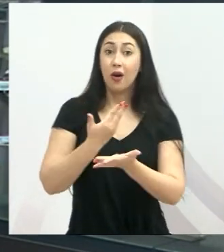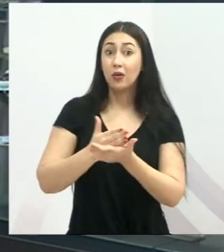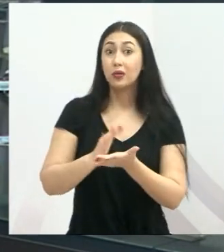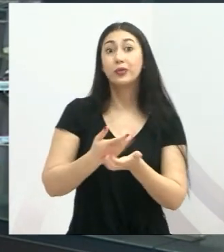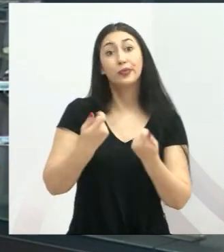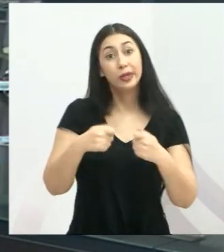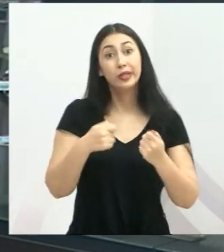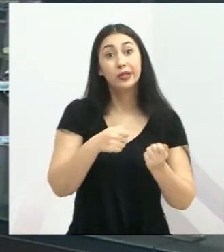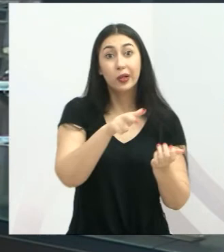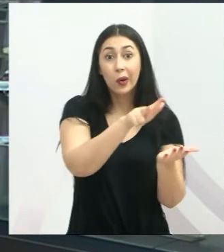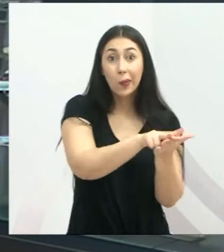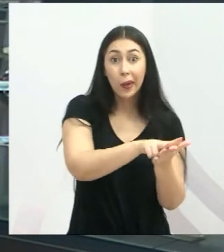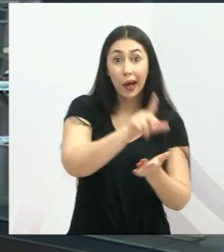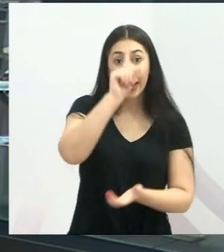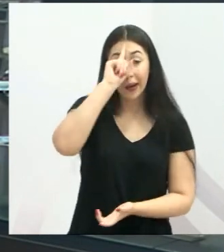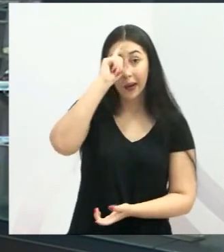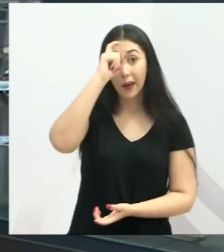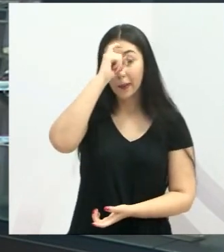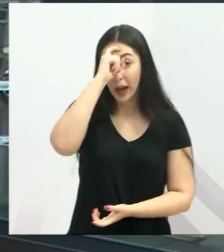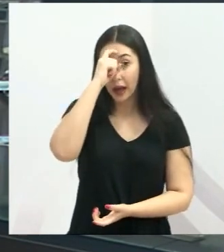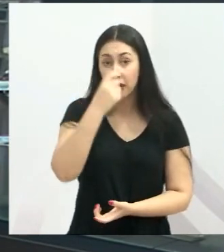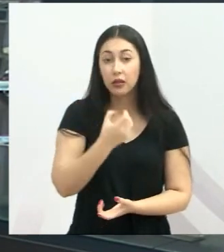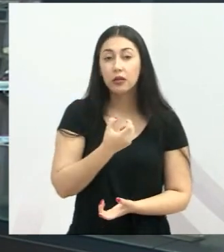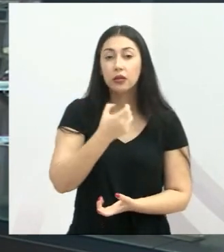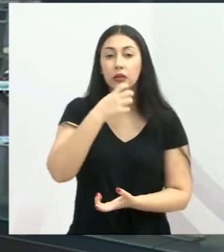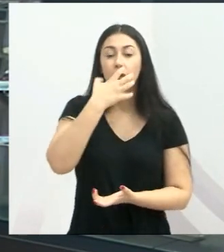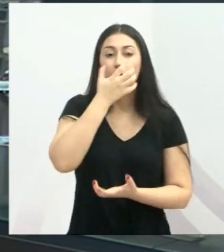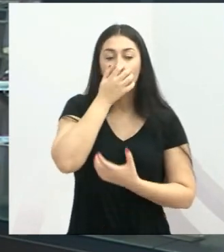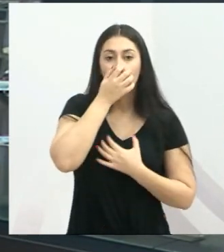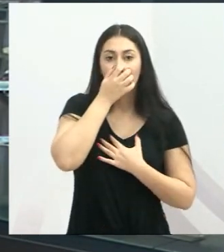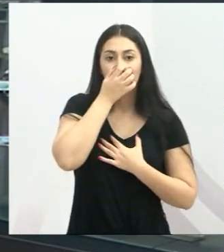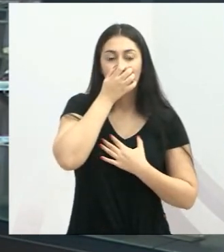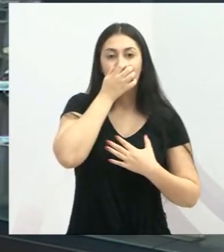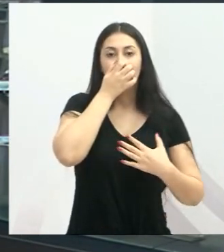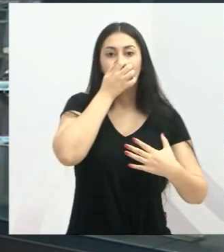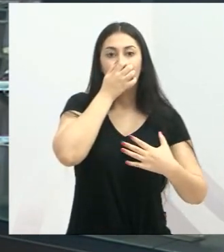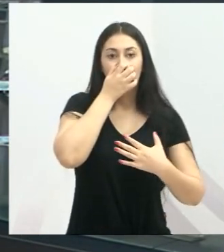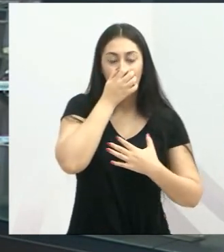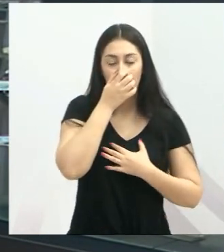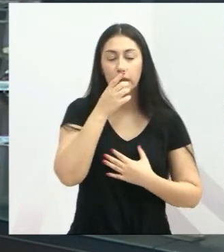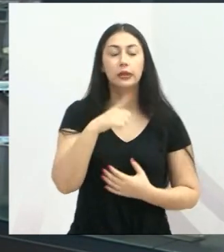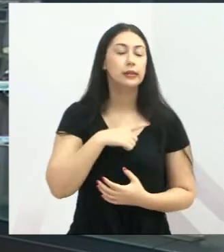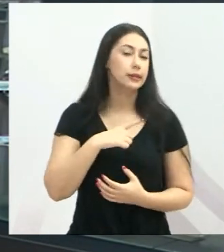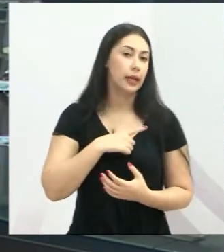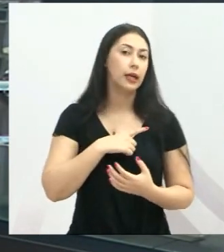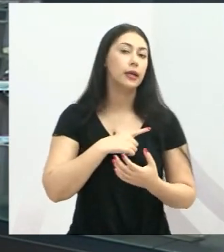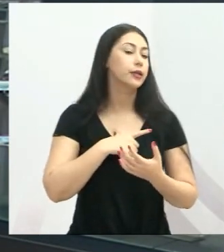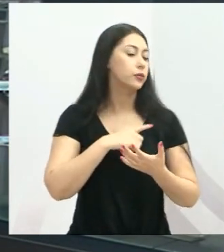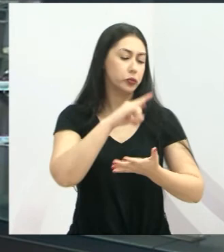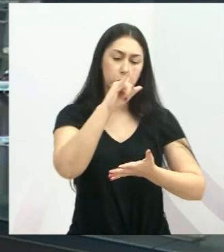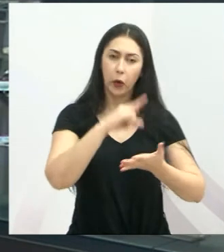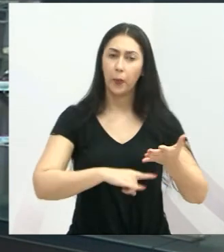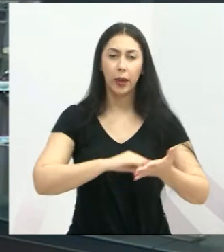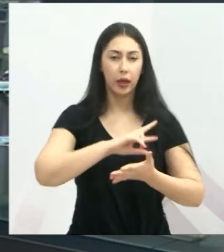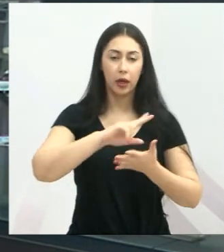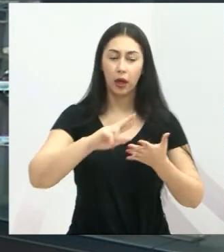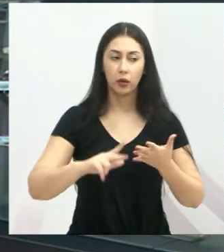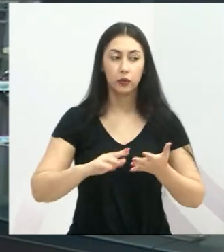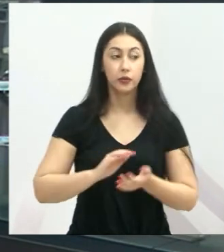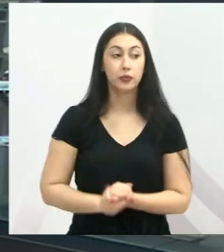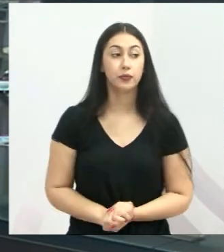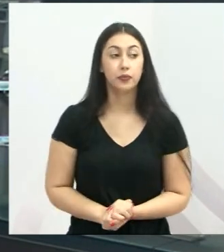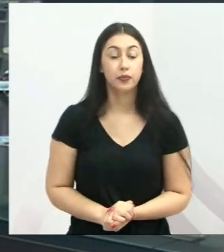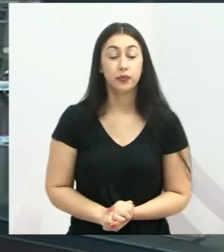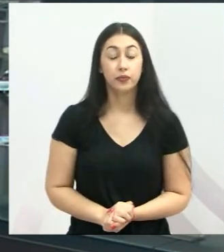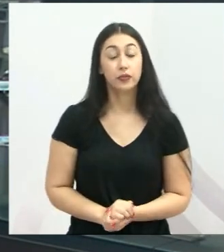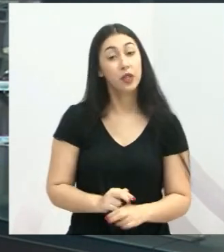internados, entubados. Então eu tenho relatos, tenho nome, sobrenome, RG e CPF dessas pessoas. Então